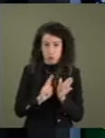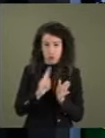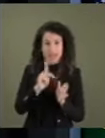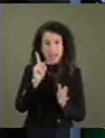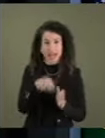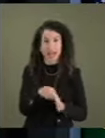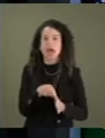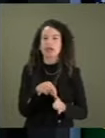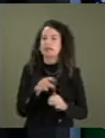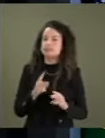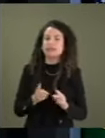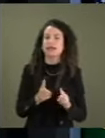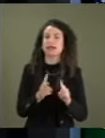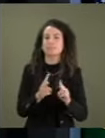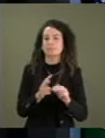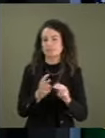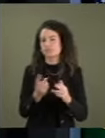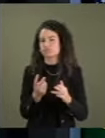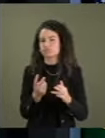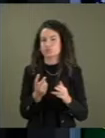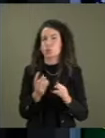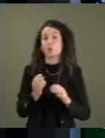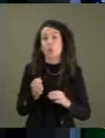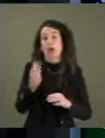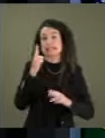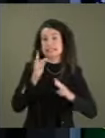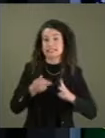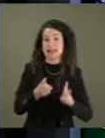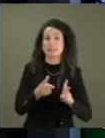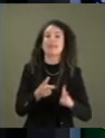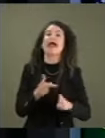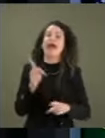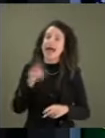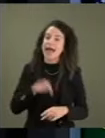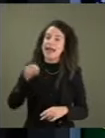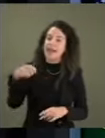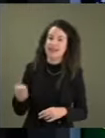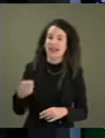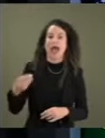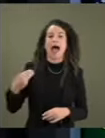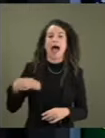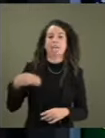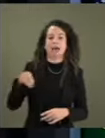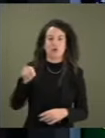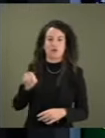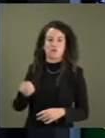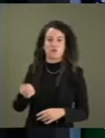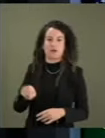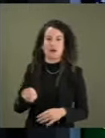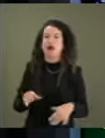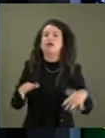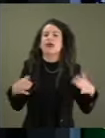quase sempre a maconha. Cadê os defensores de um trânsito seguro?